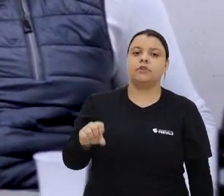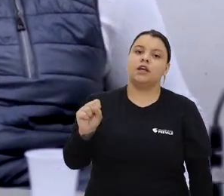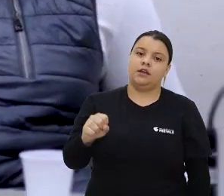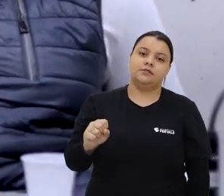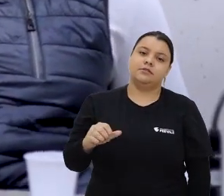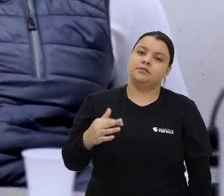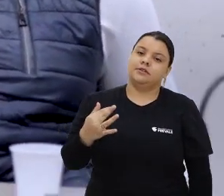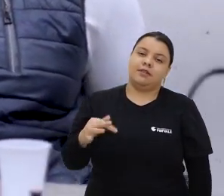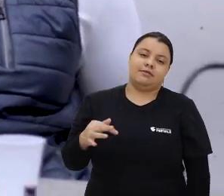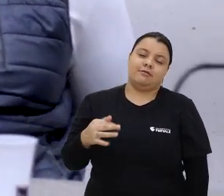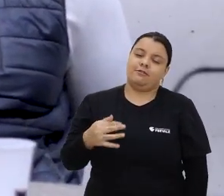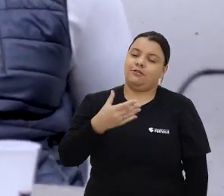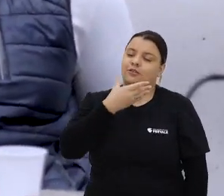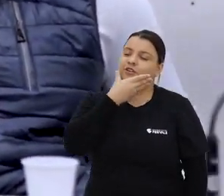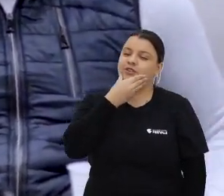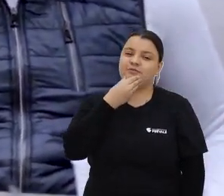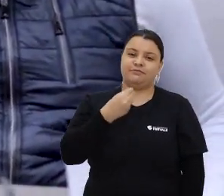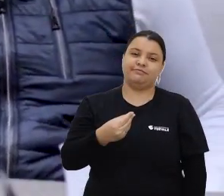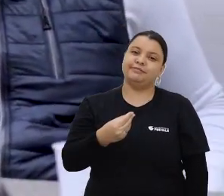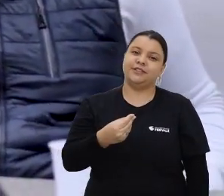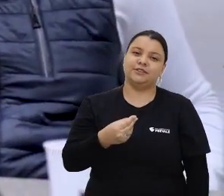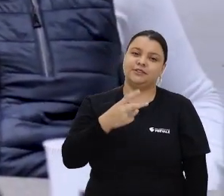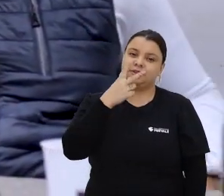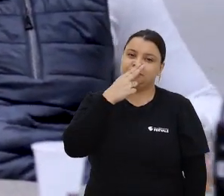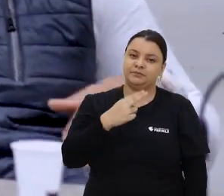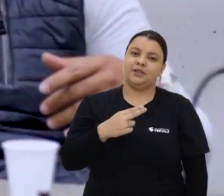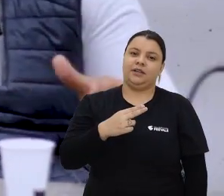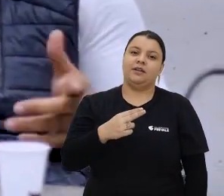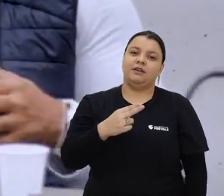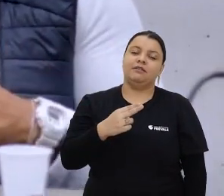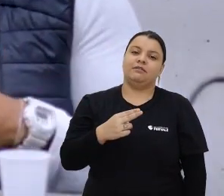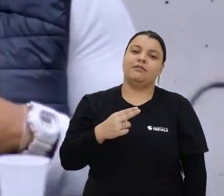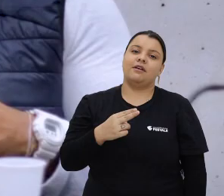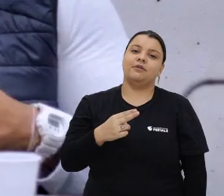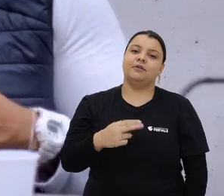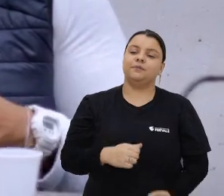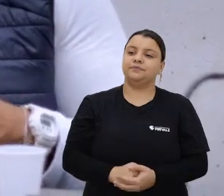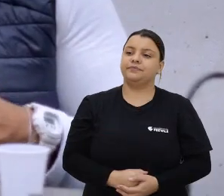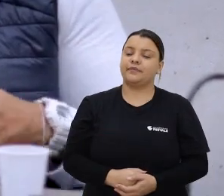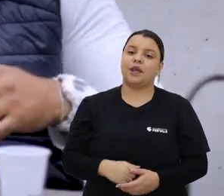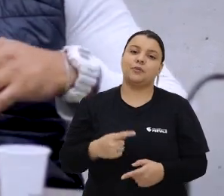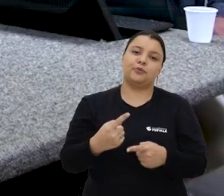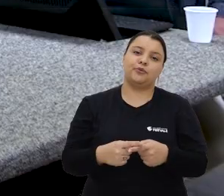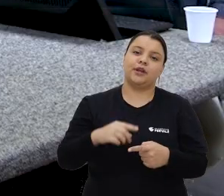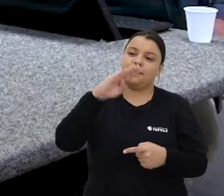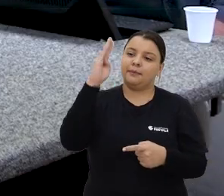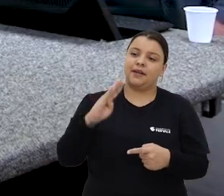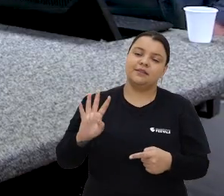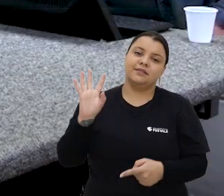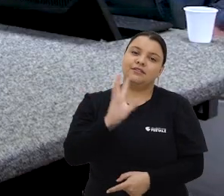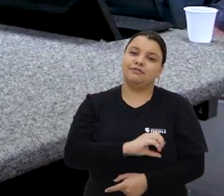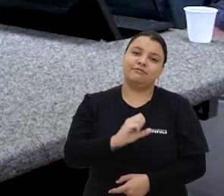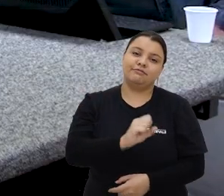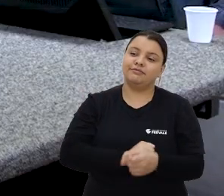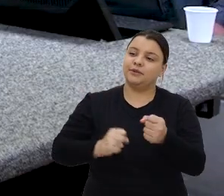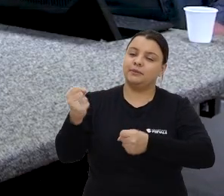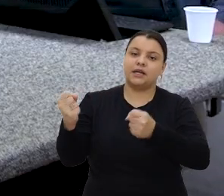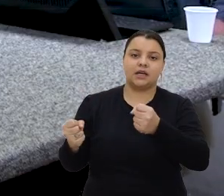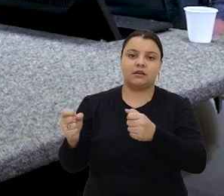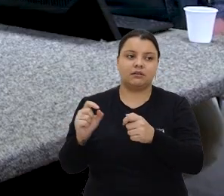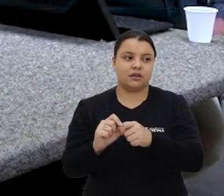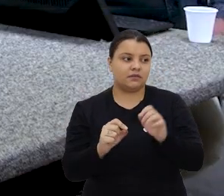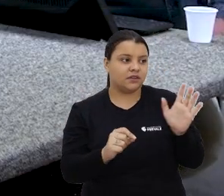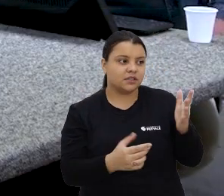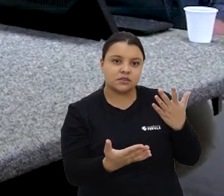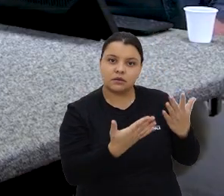para um homem, conforme a propaganda dos postos Ipiranga, porque brasileiro é apaixonado por carros. Ele usou essa analogia. Fez essa analogia. No